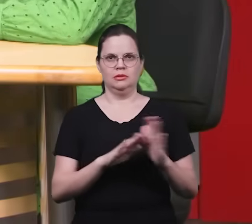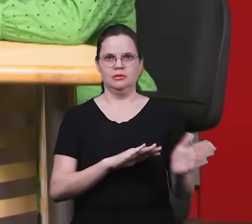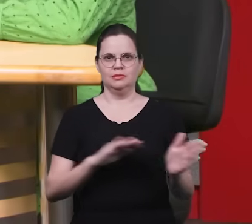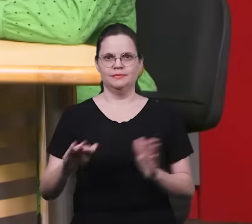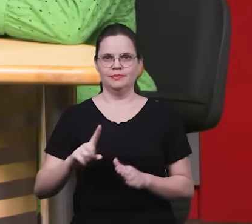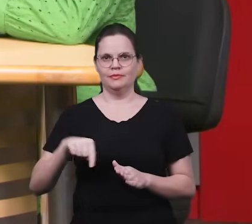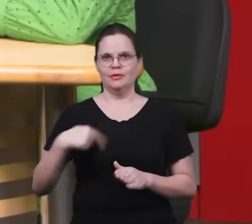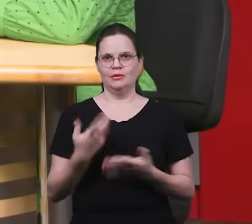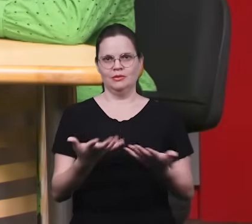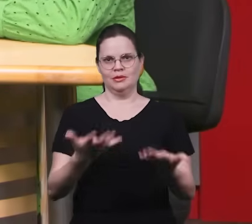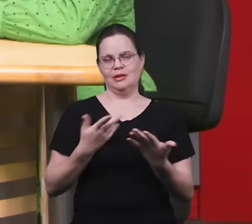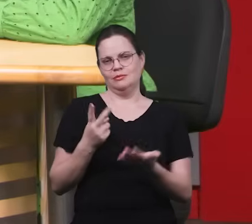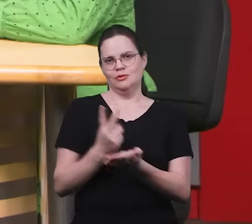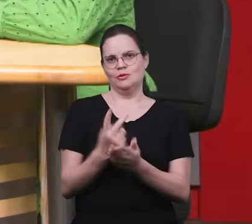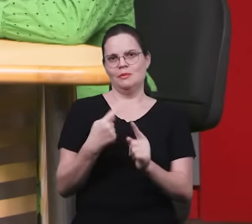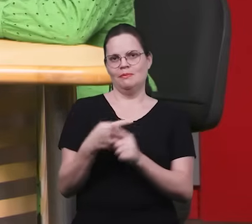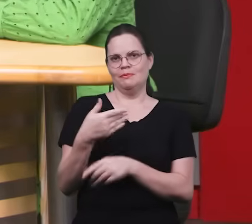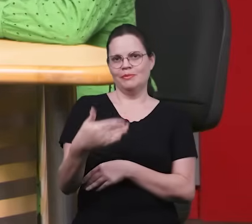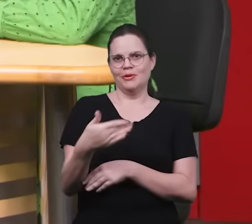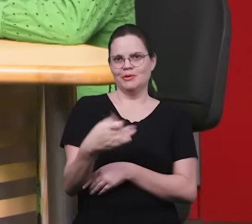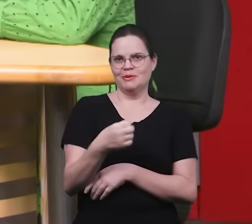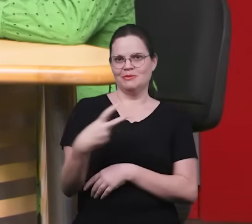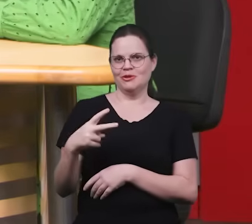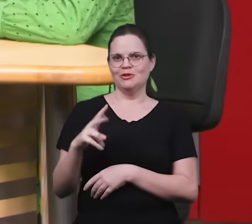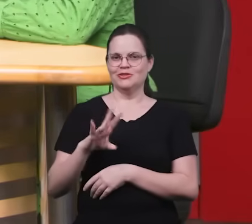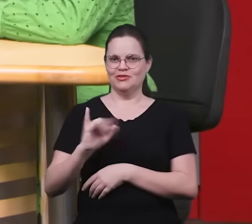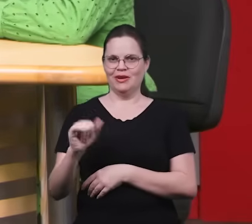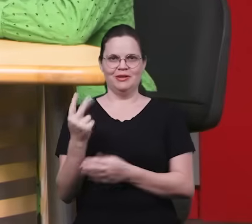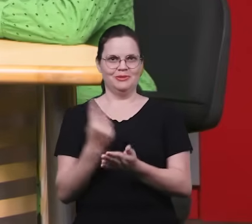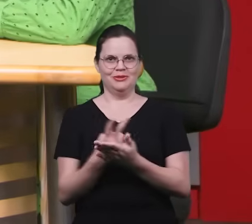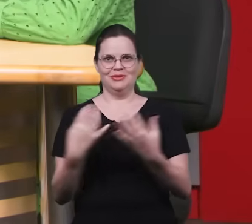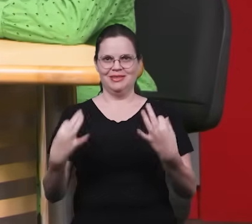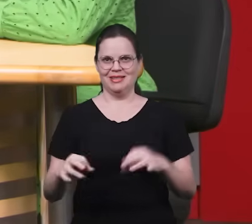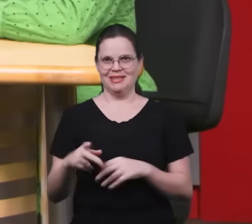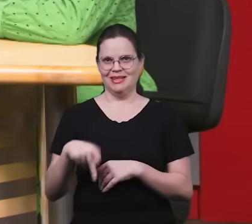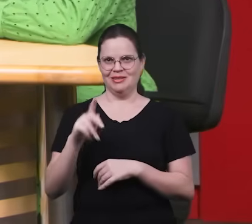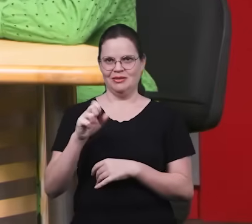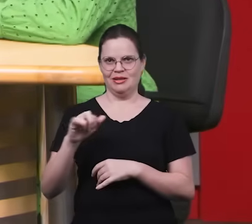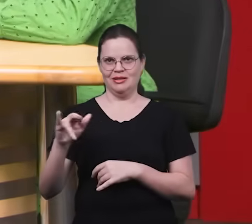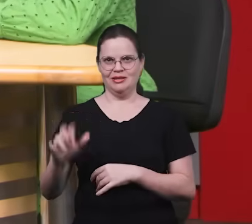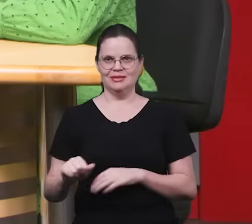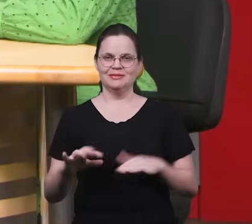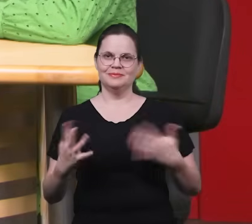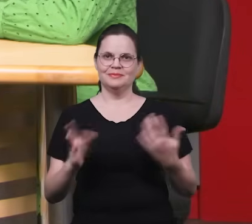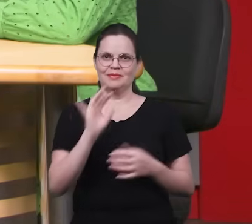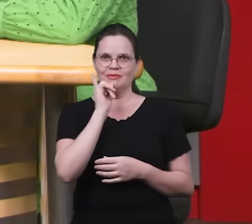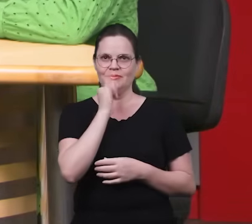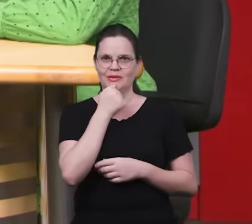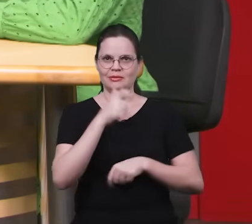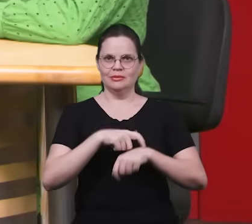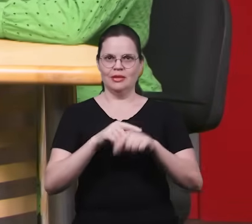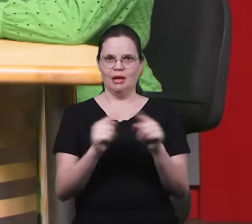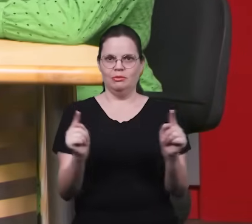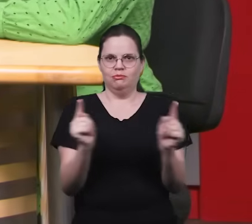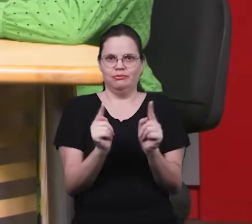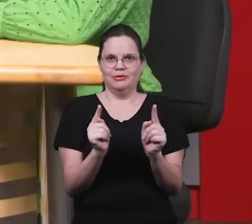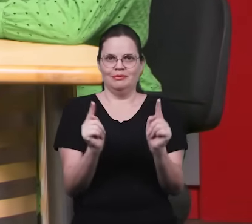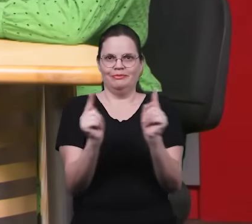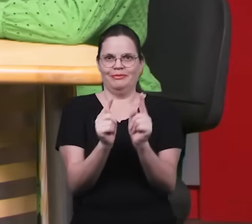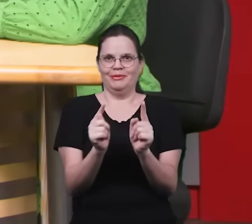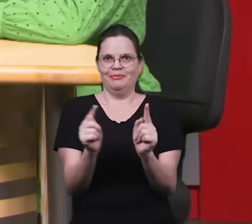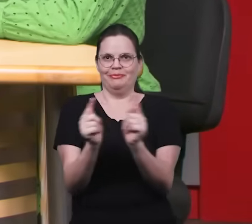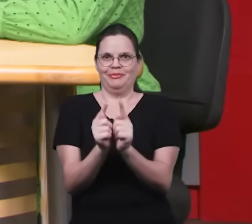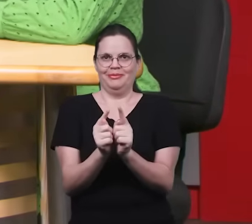de continuar, mas vamos deixar para o próximo episódio. É isso, Kézia? É isso. Infelizmente, agora o nosso tempo vai ficando cada vez